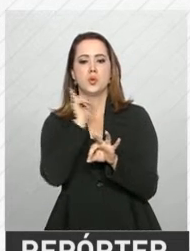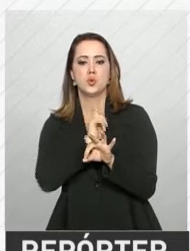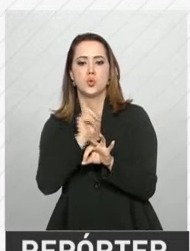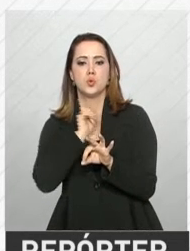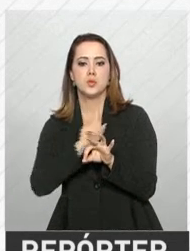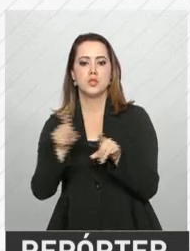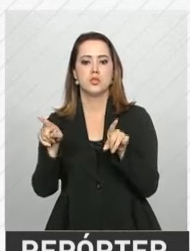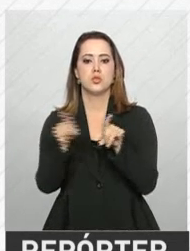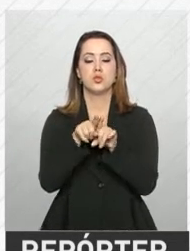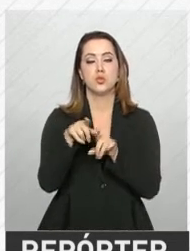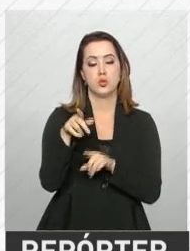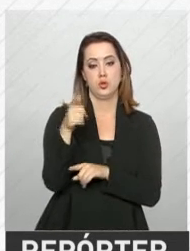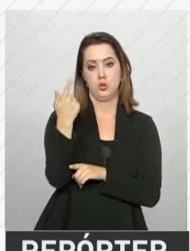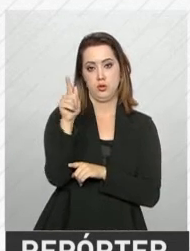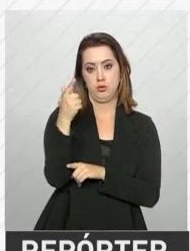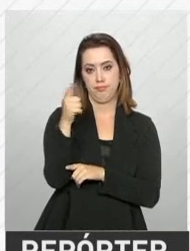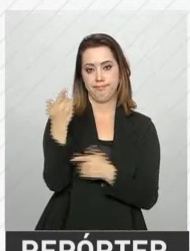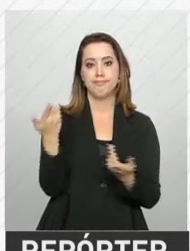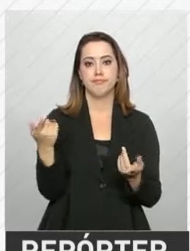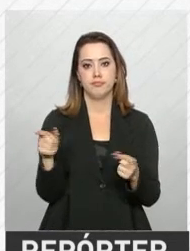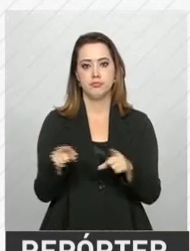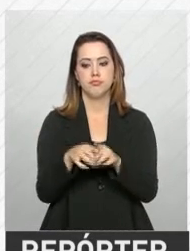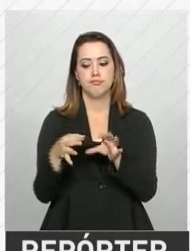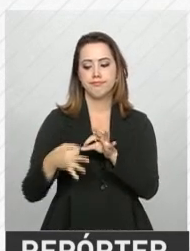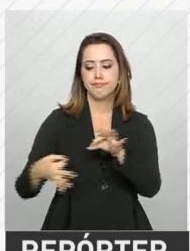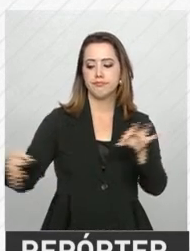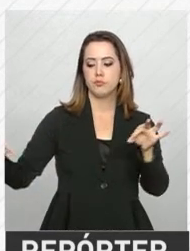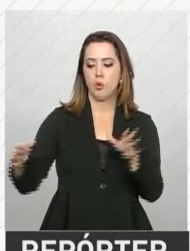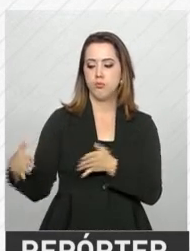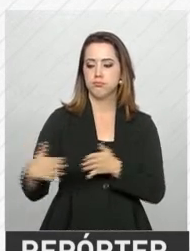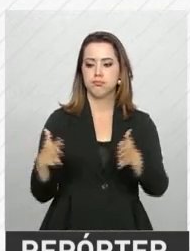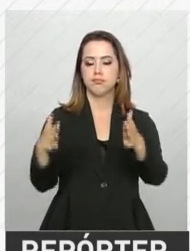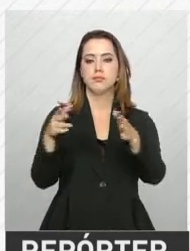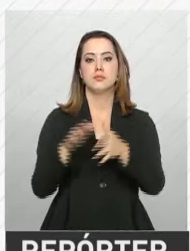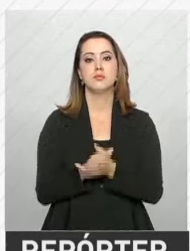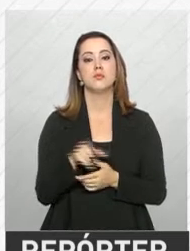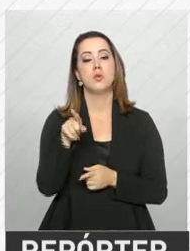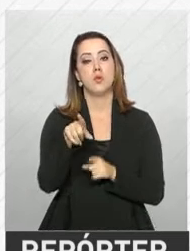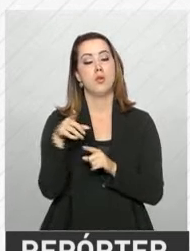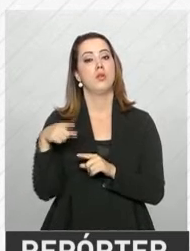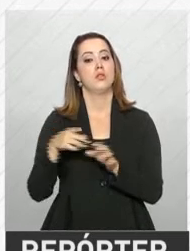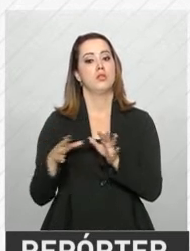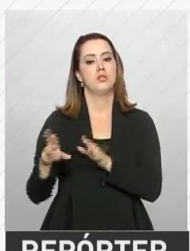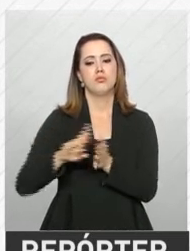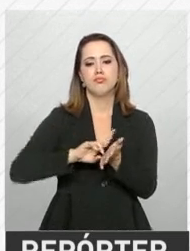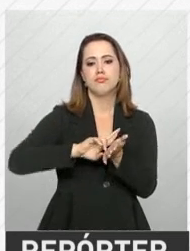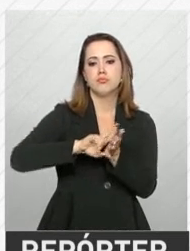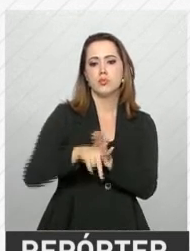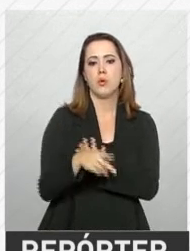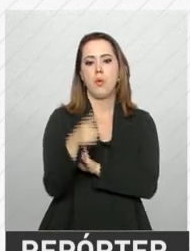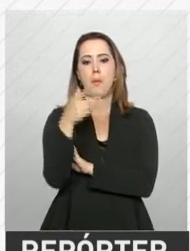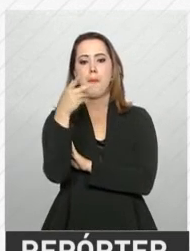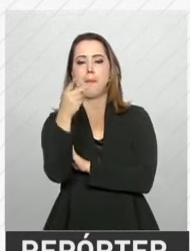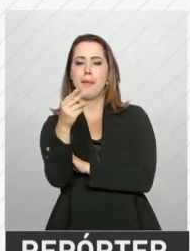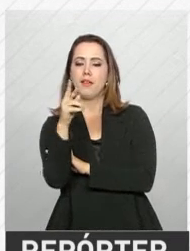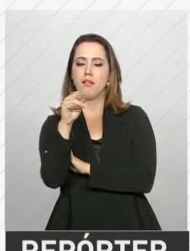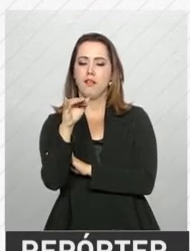365, que liga Jataí, em Goiás, a Uberlândia, em Minas Gerais, e os trechos das BRs